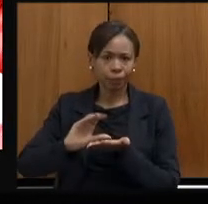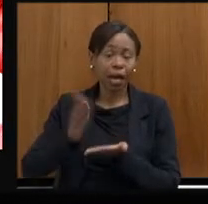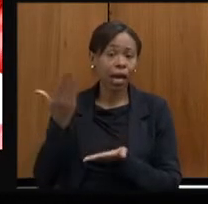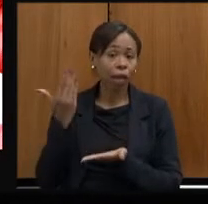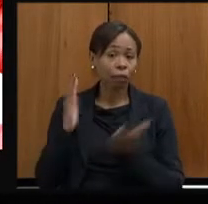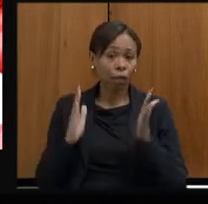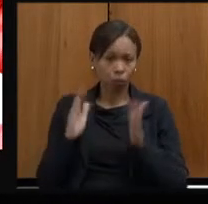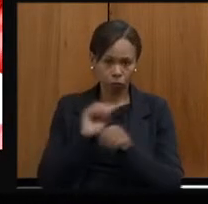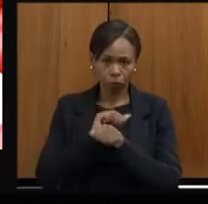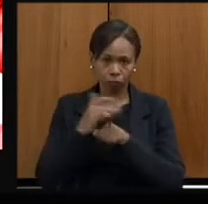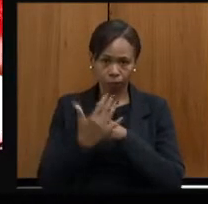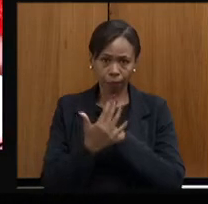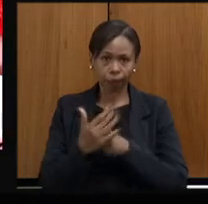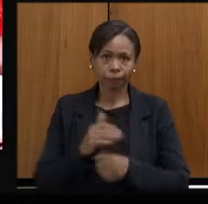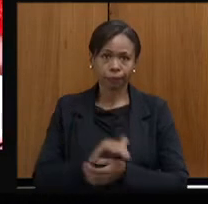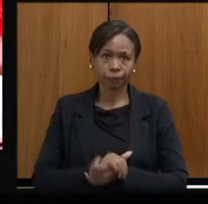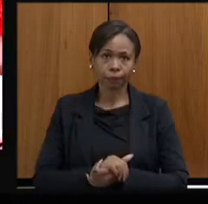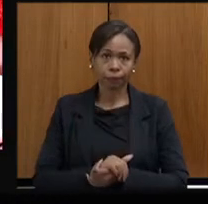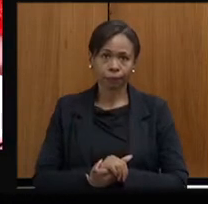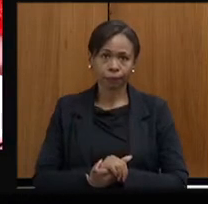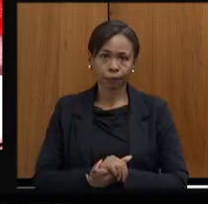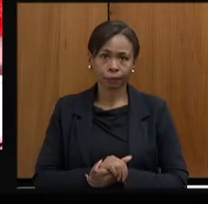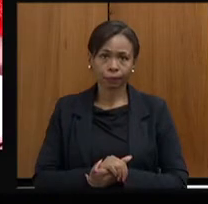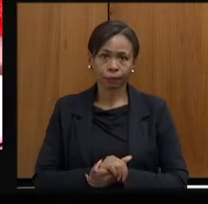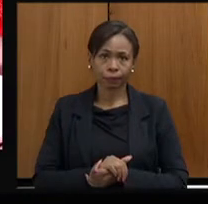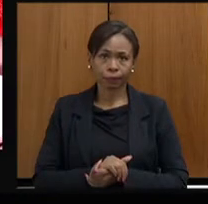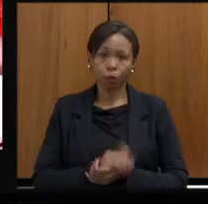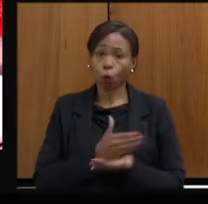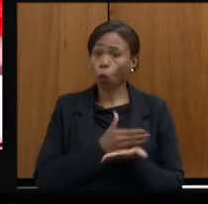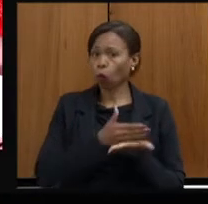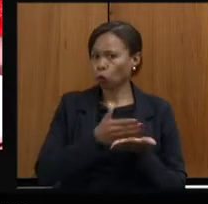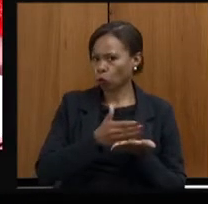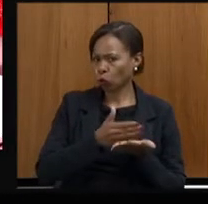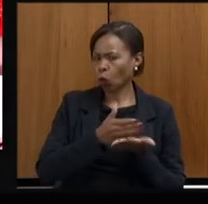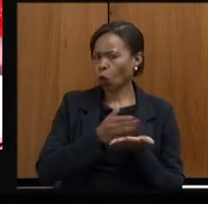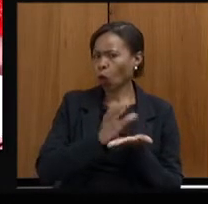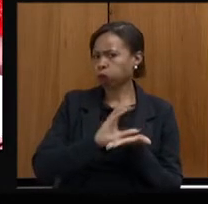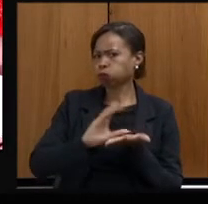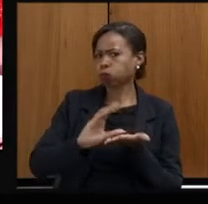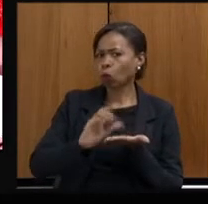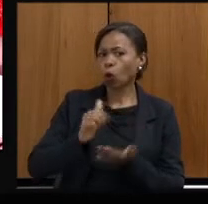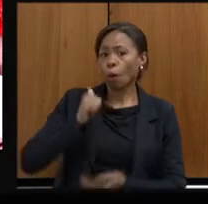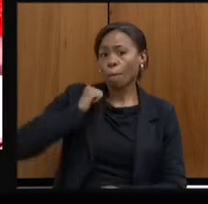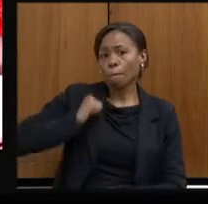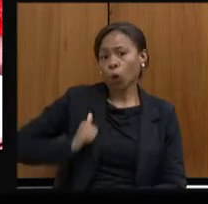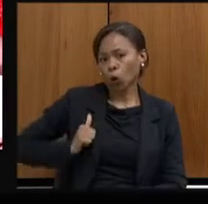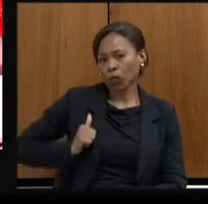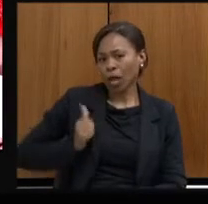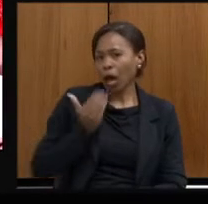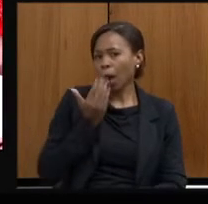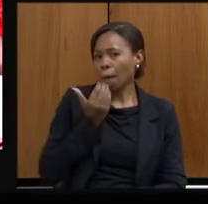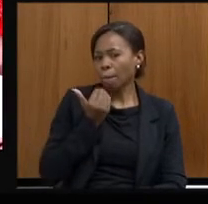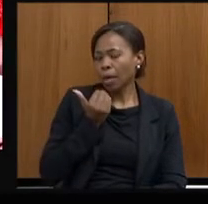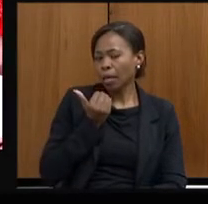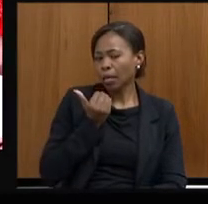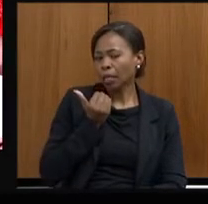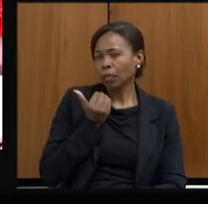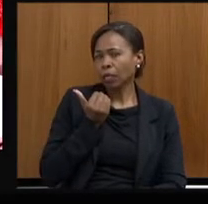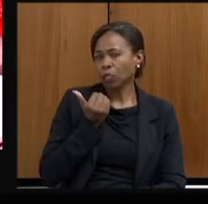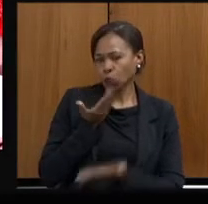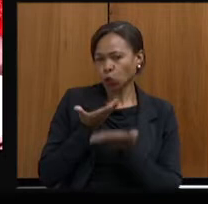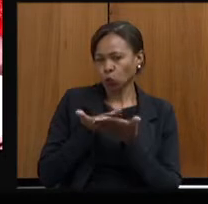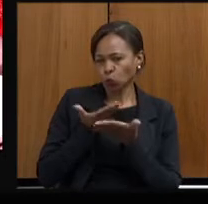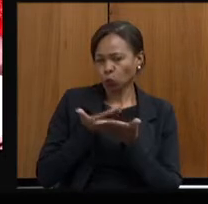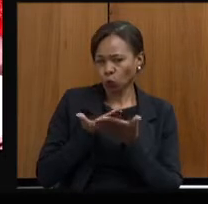favor, começamos as nossas transferências através do Bolsa Merenda lá em 2020, no início da